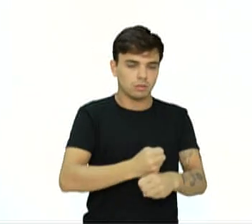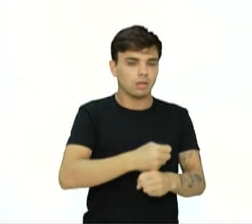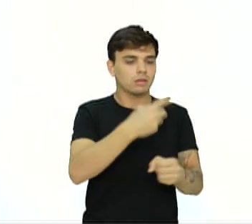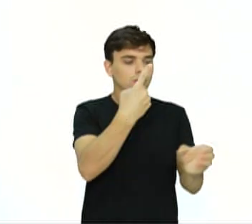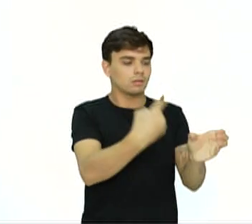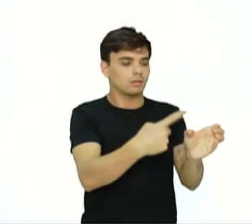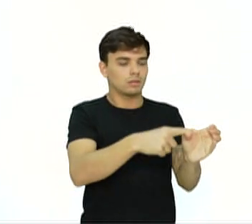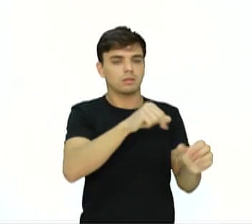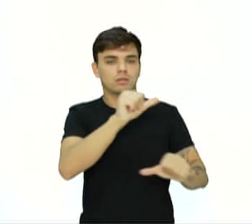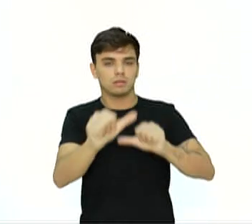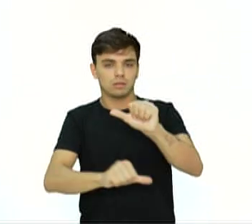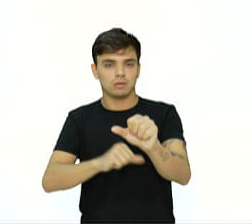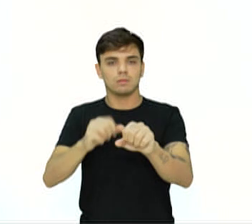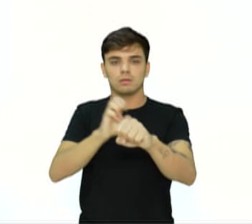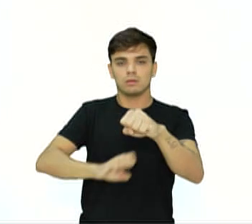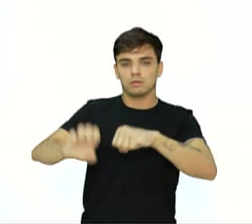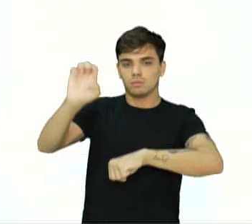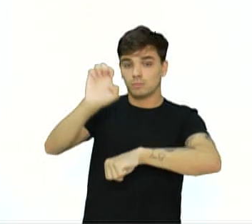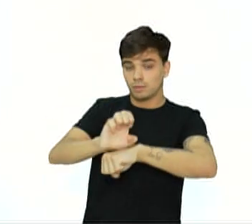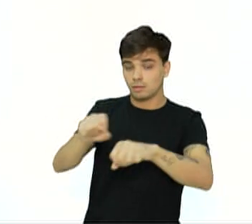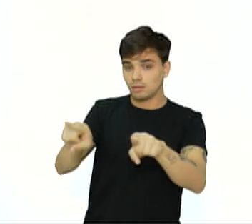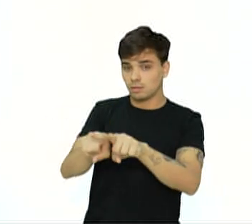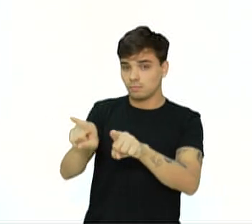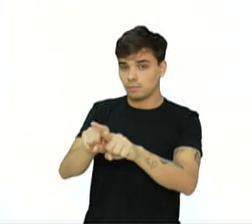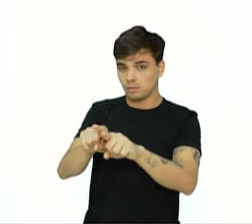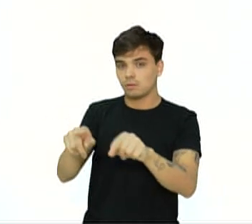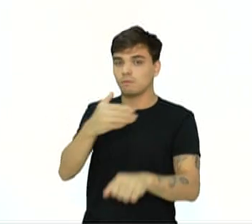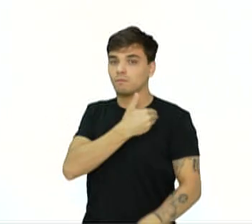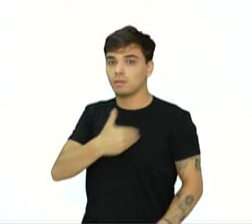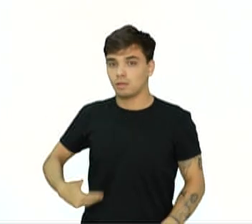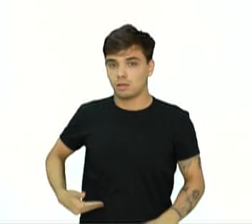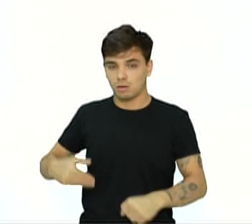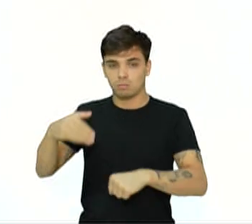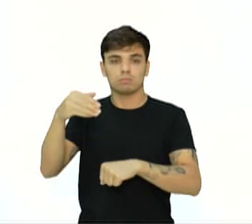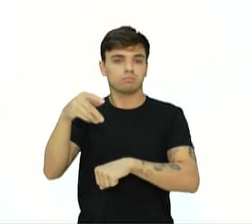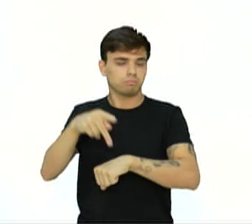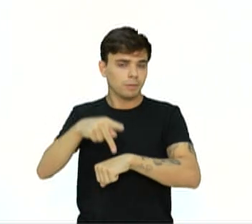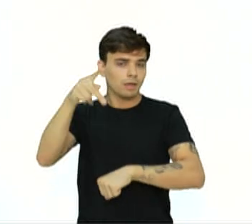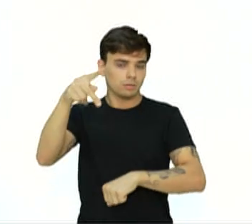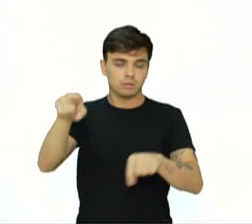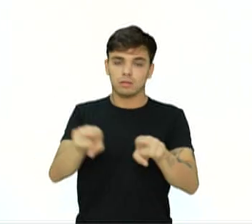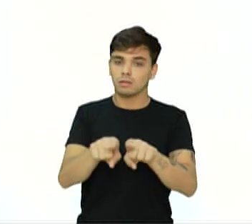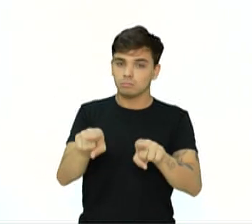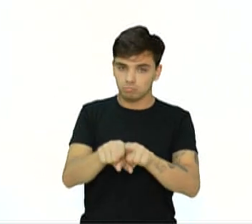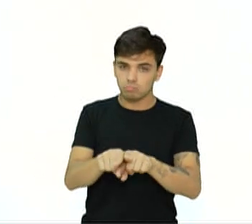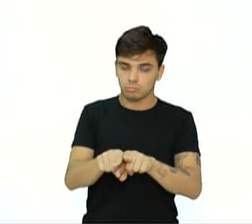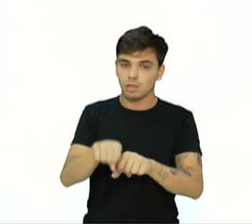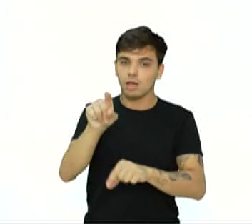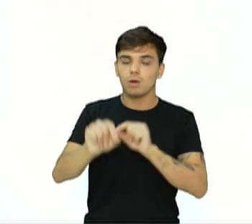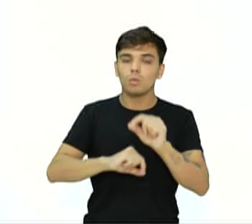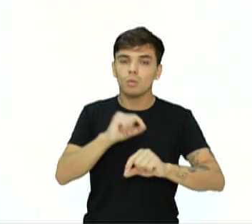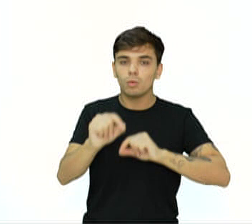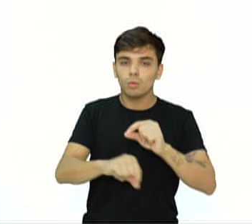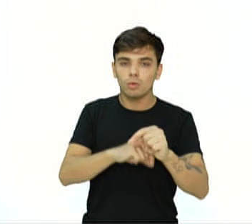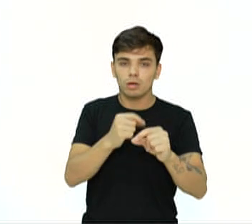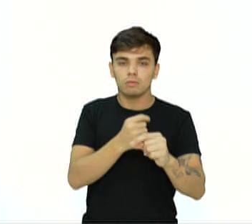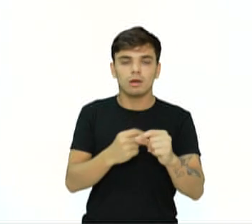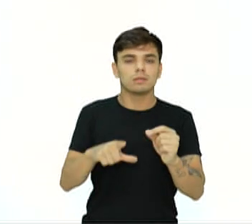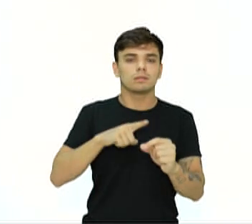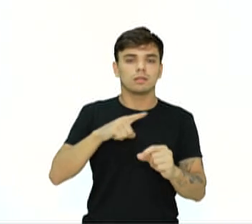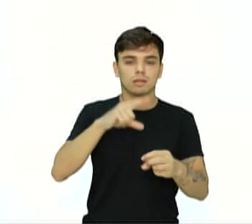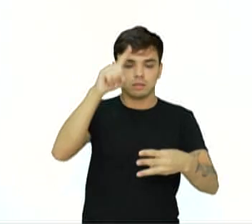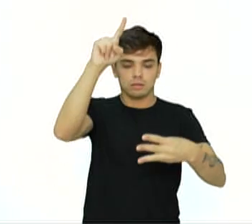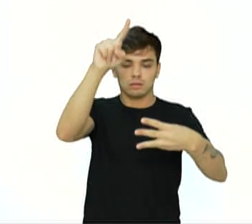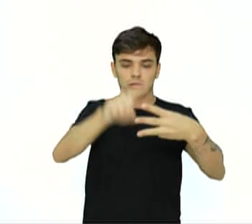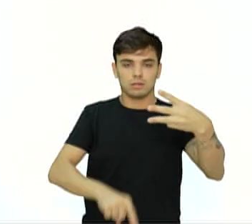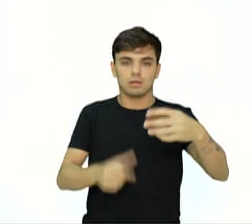municipal, depois de 2 anos eleição estadual, eleição federal, né, e é isso que vai compor os 3